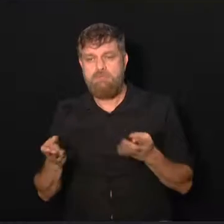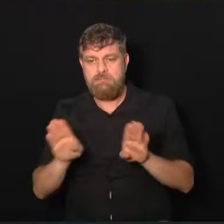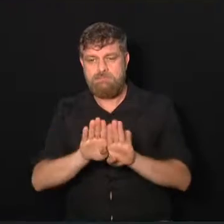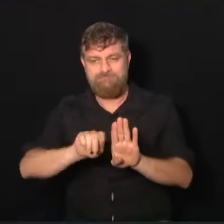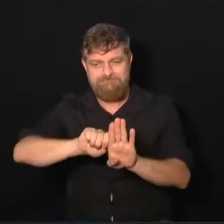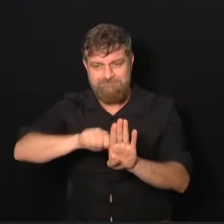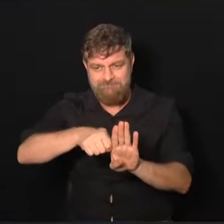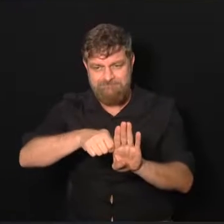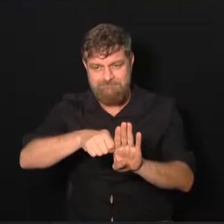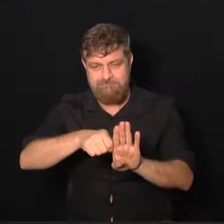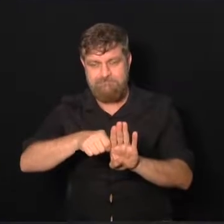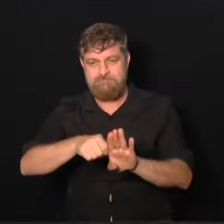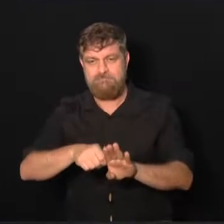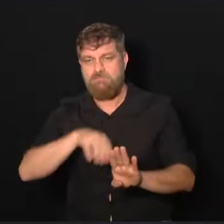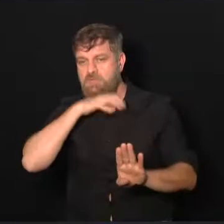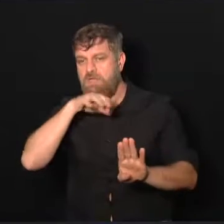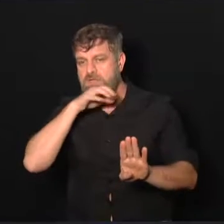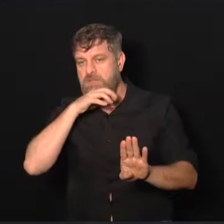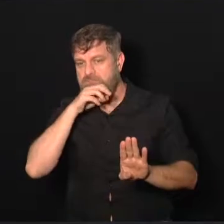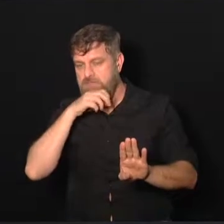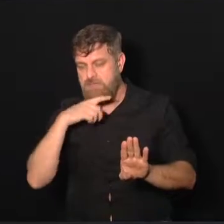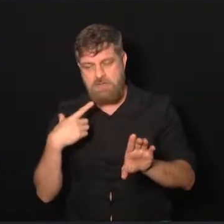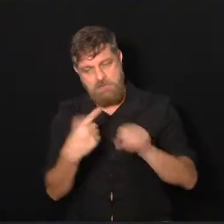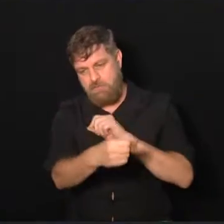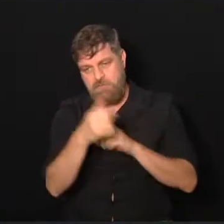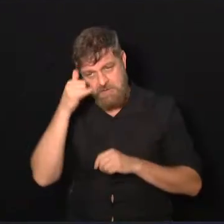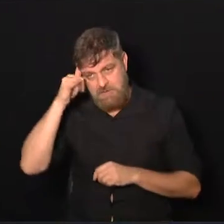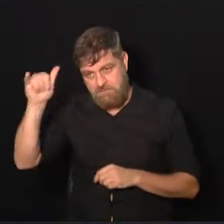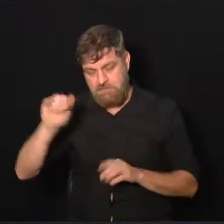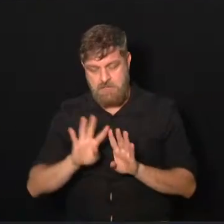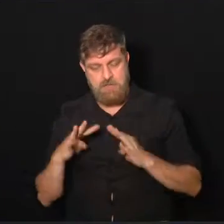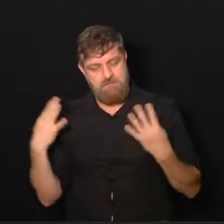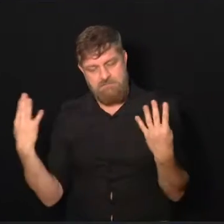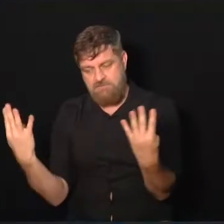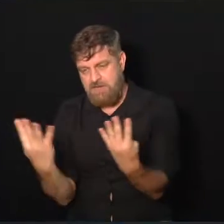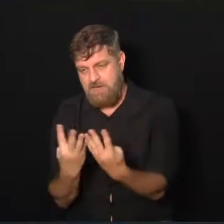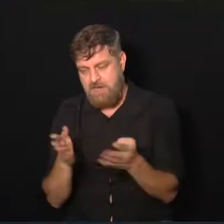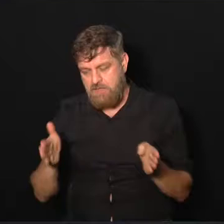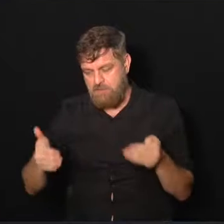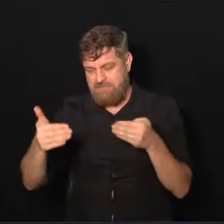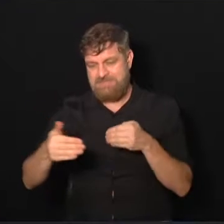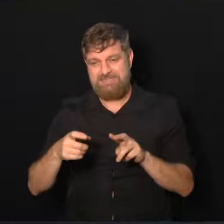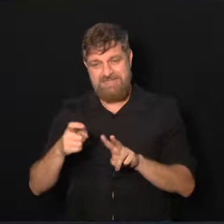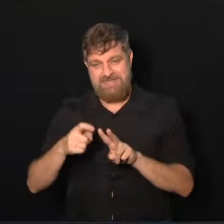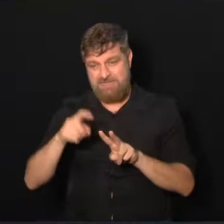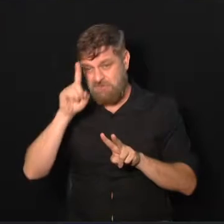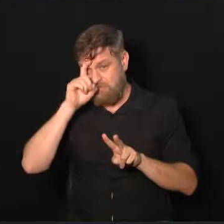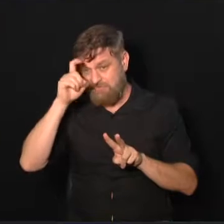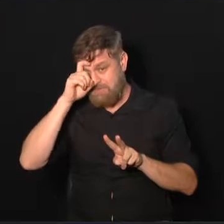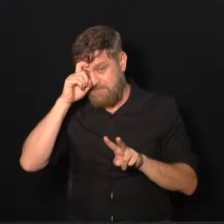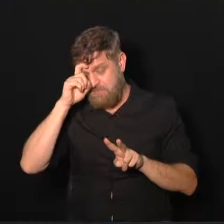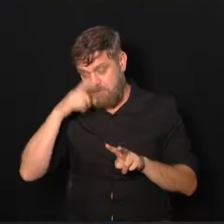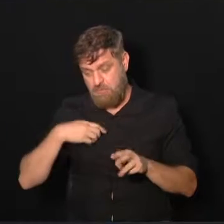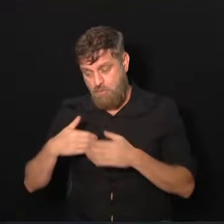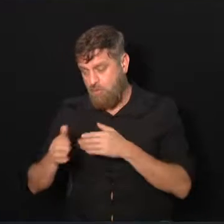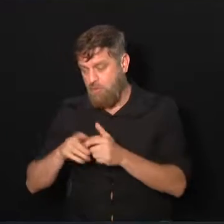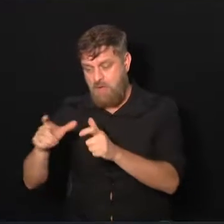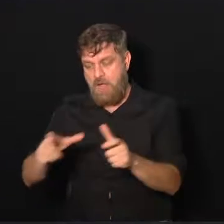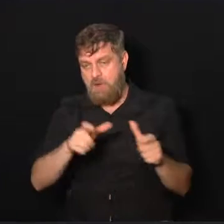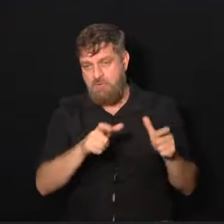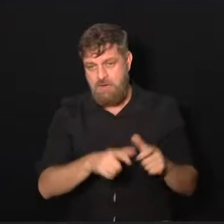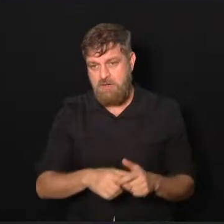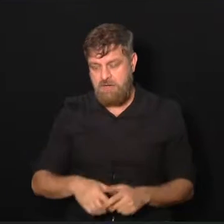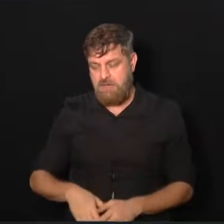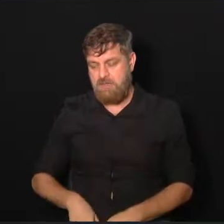não permitir que esses animais saiam, seja de um cercado, seja de uma clínica, ou seja de outro lugar que precise conter esses